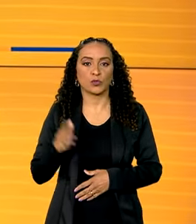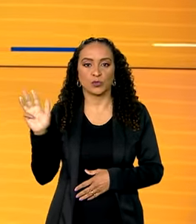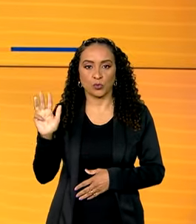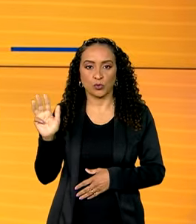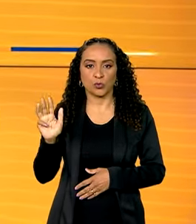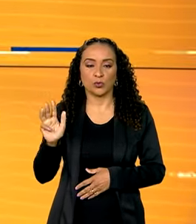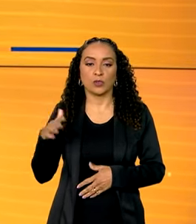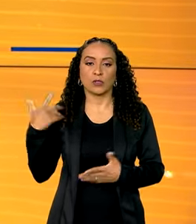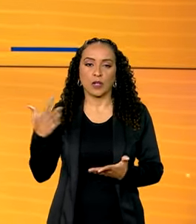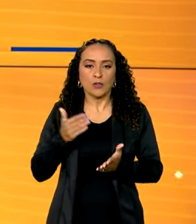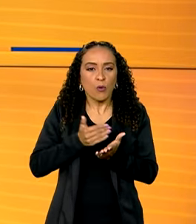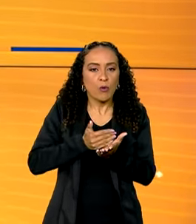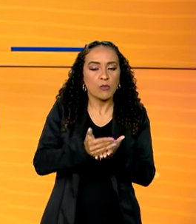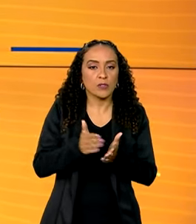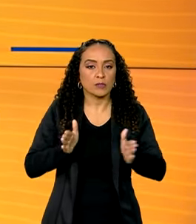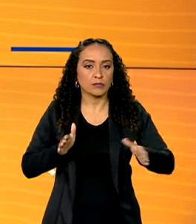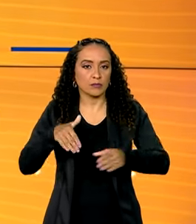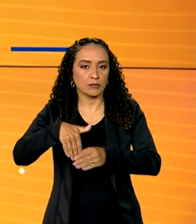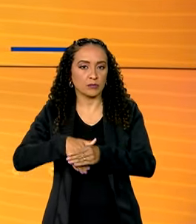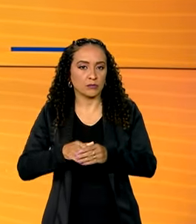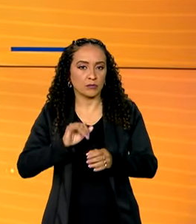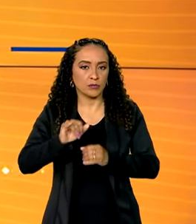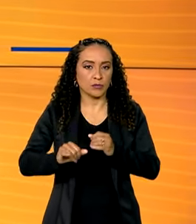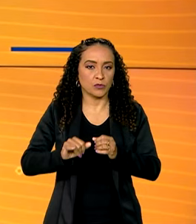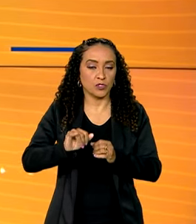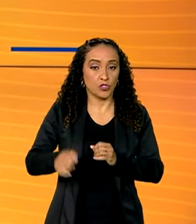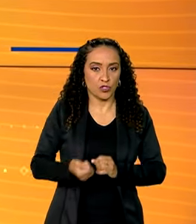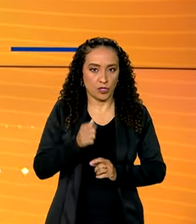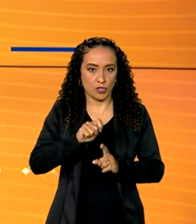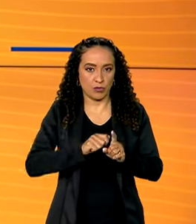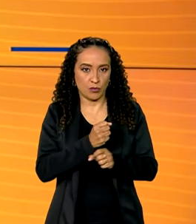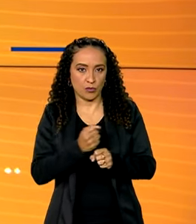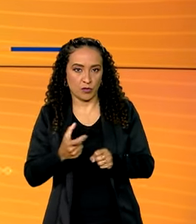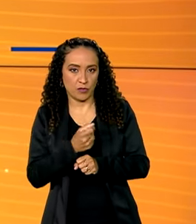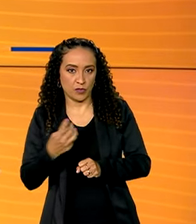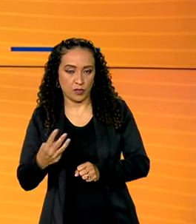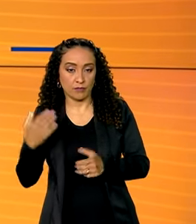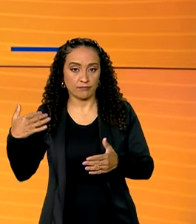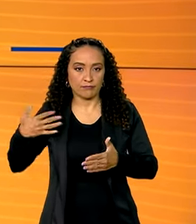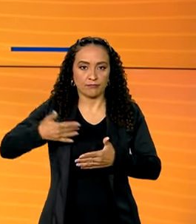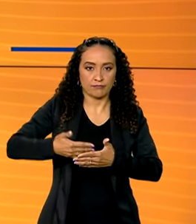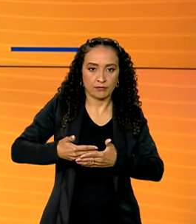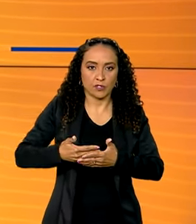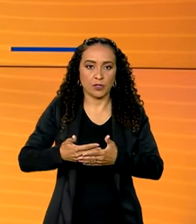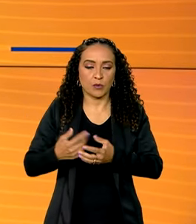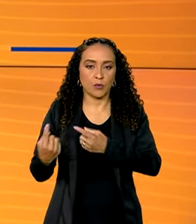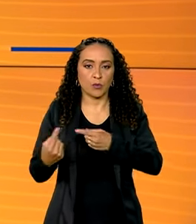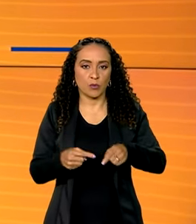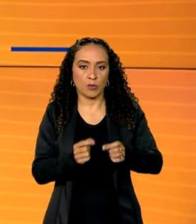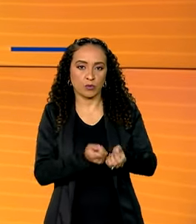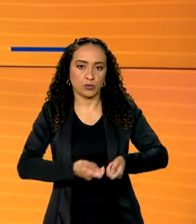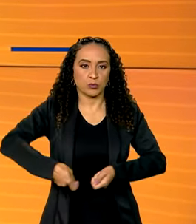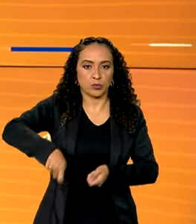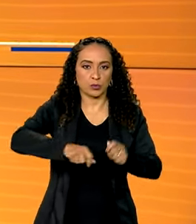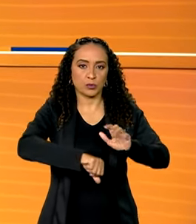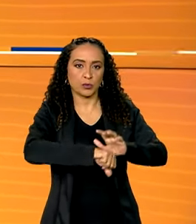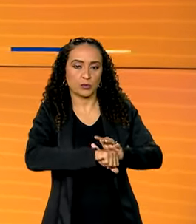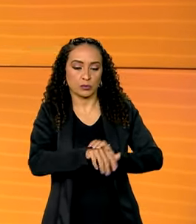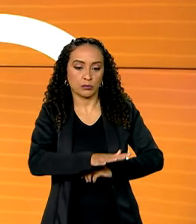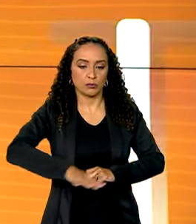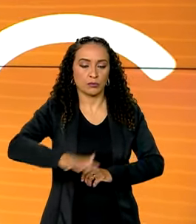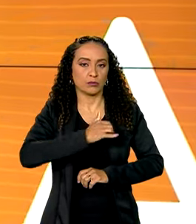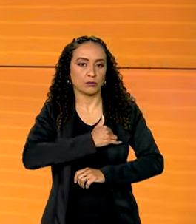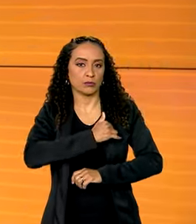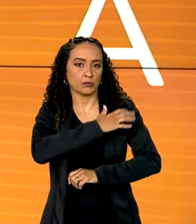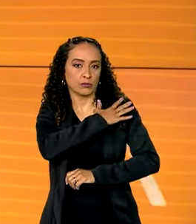presidente Lula logo no início do mandato, em janeiro de 2023. Desde então, o combate ao garimpo ilegal na terra